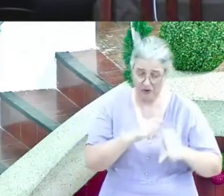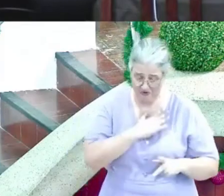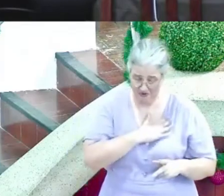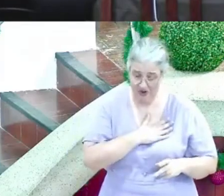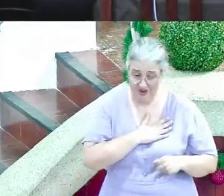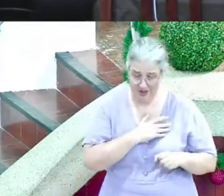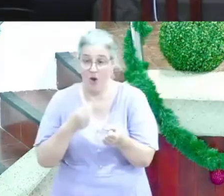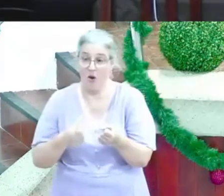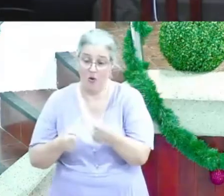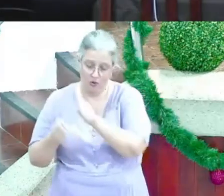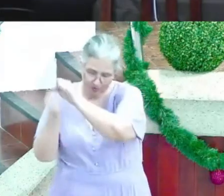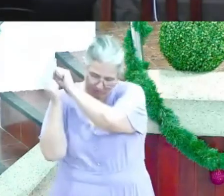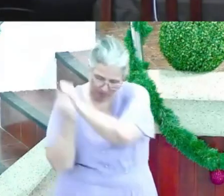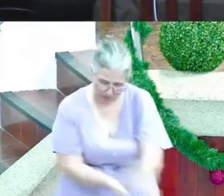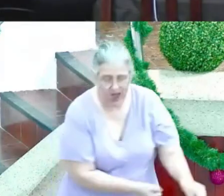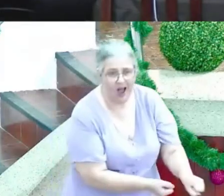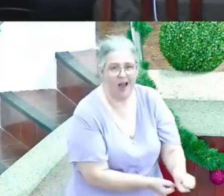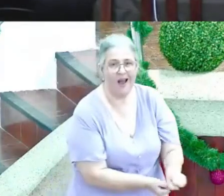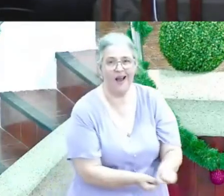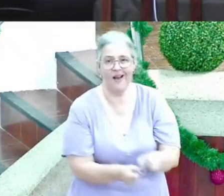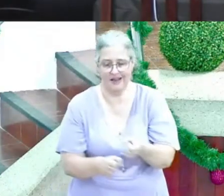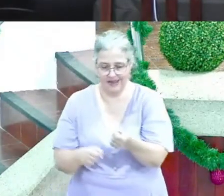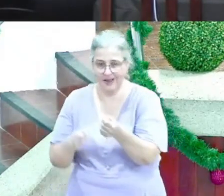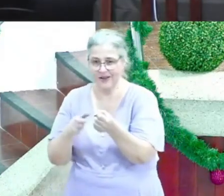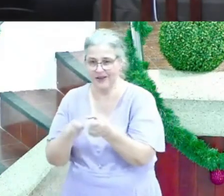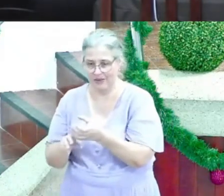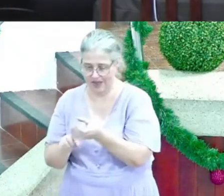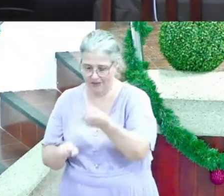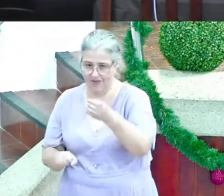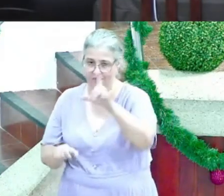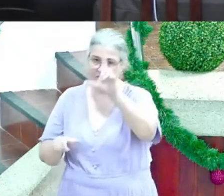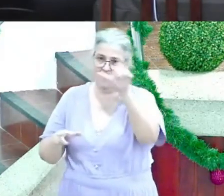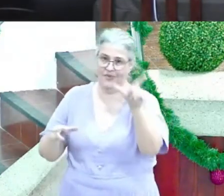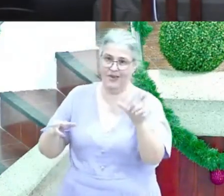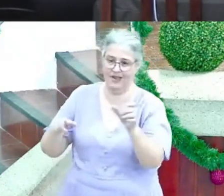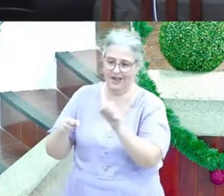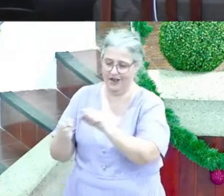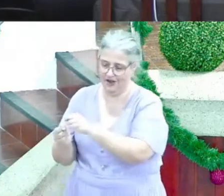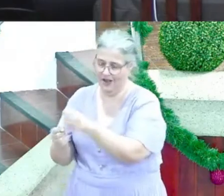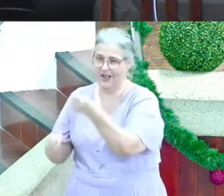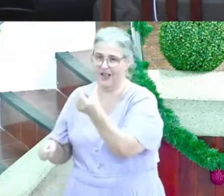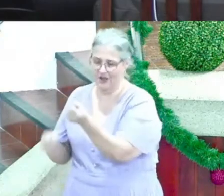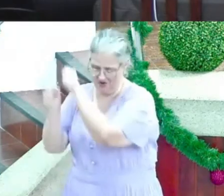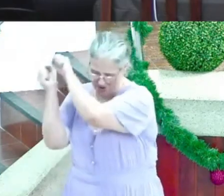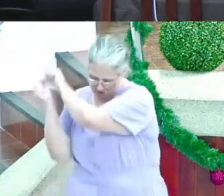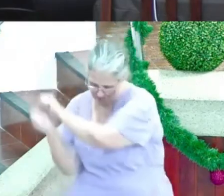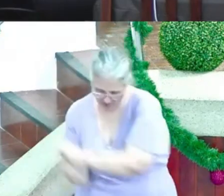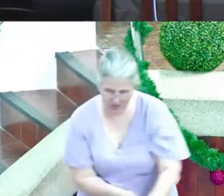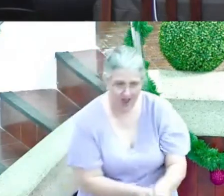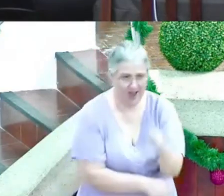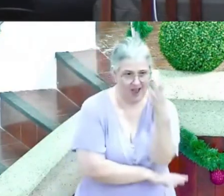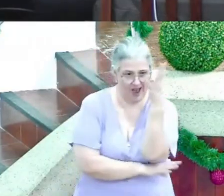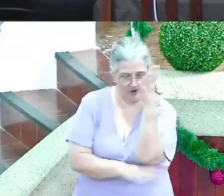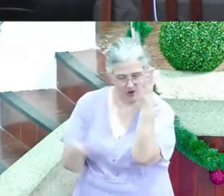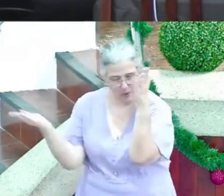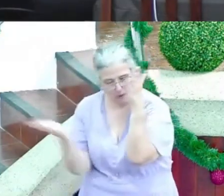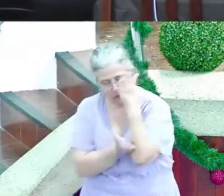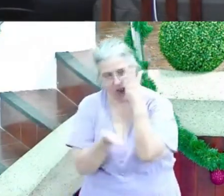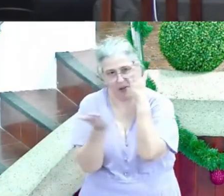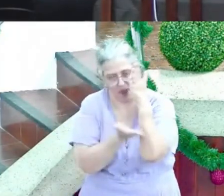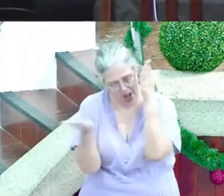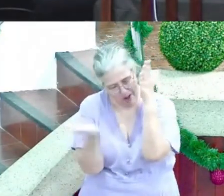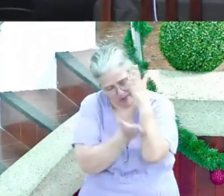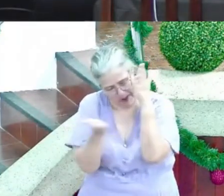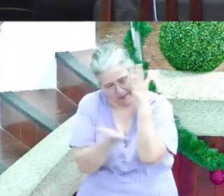endurecer cada vez mais. Pequeno toco de uma pequena parte da árvore que permanecerá